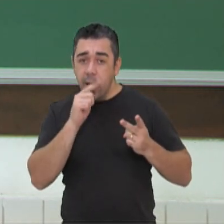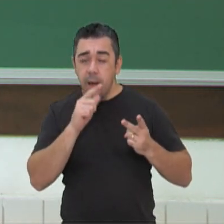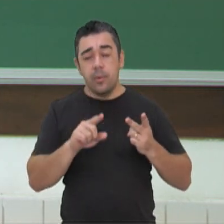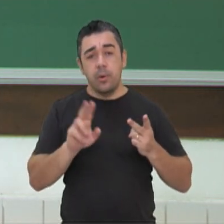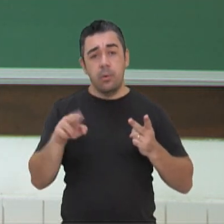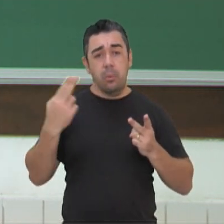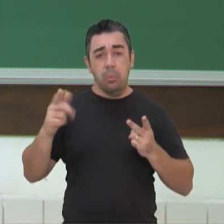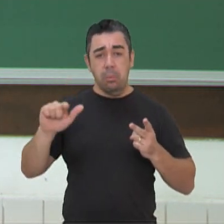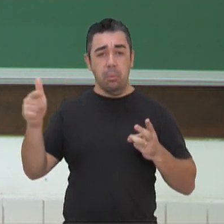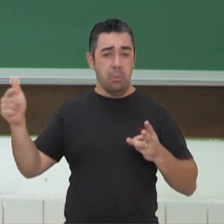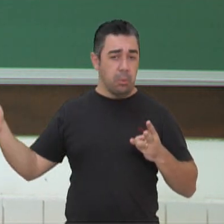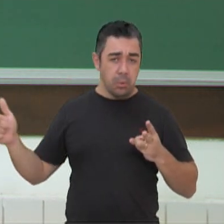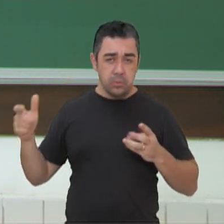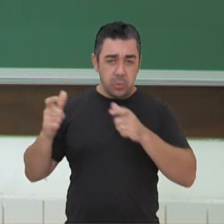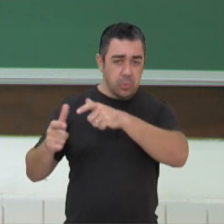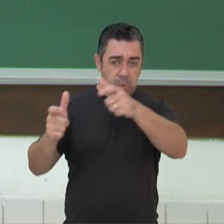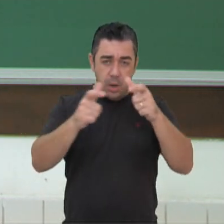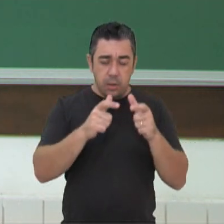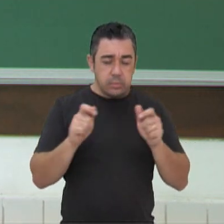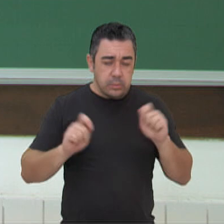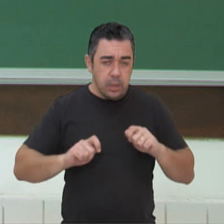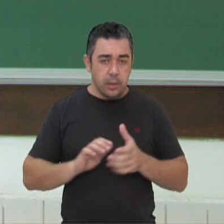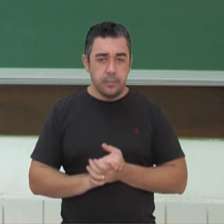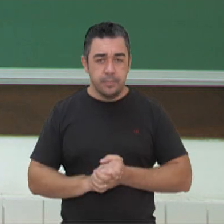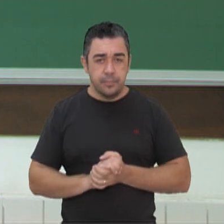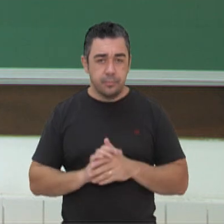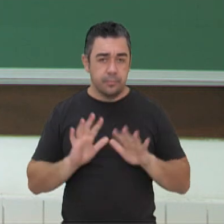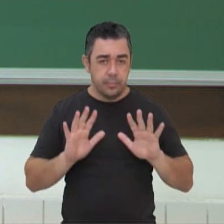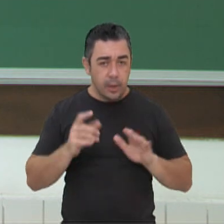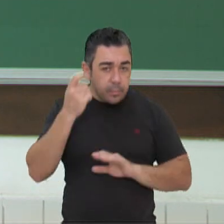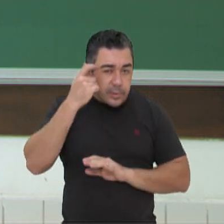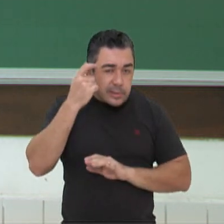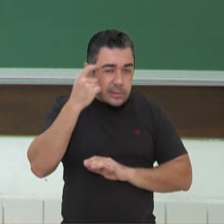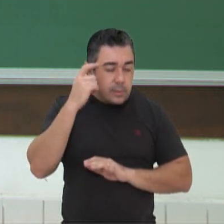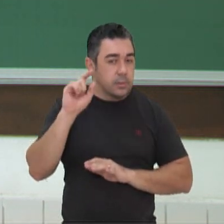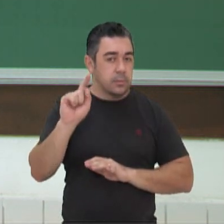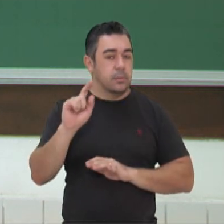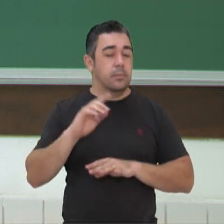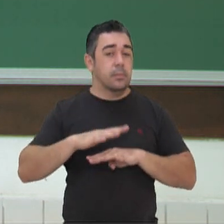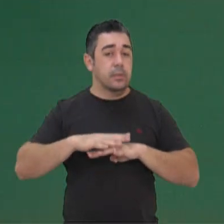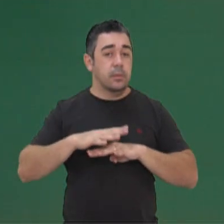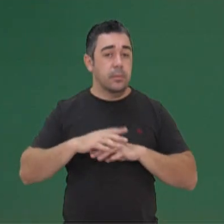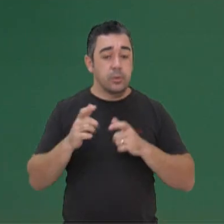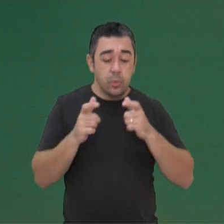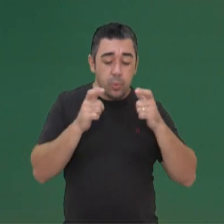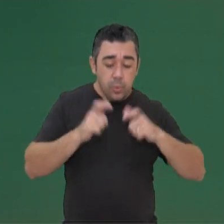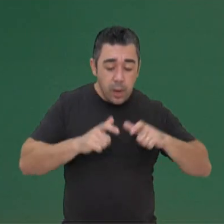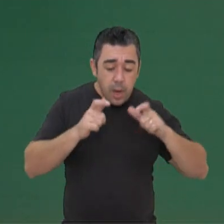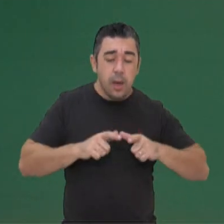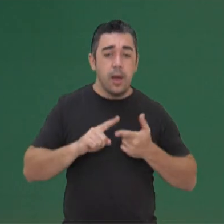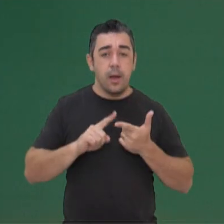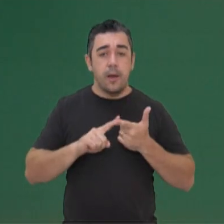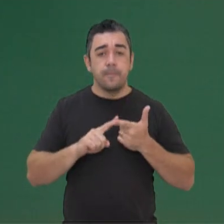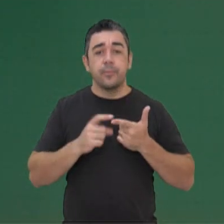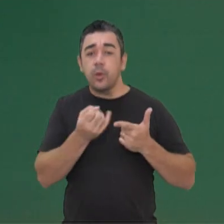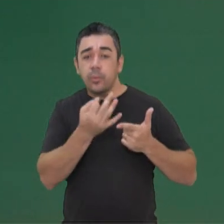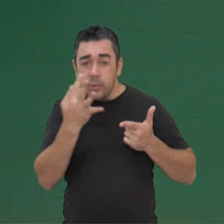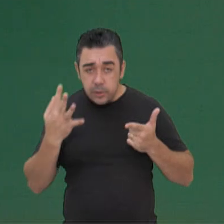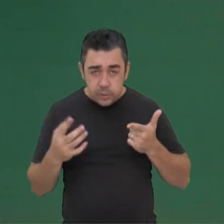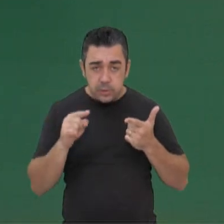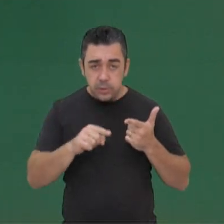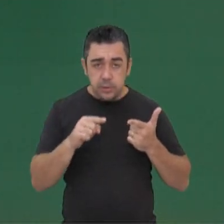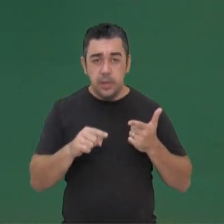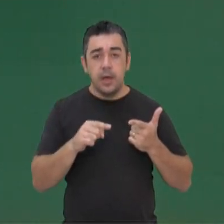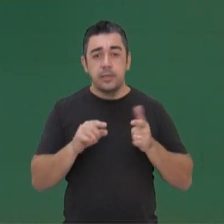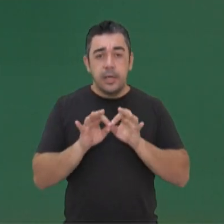alguns outros locais. Matematicamente, né, considerando o local, o valor das cargas e a distância